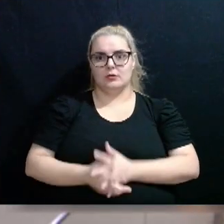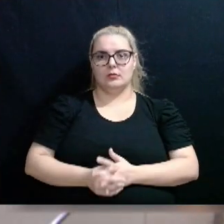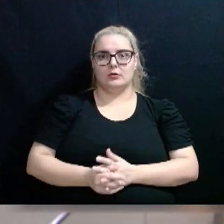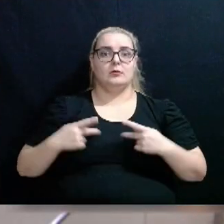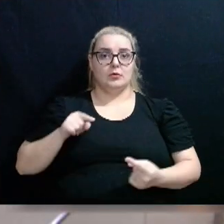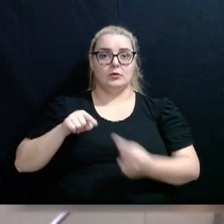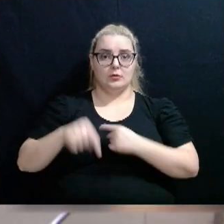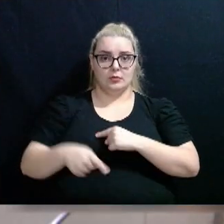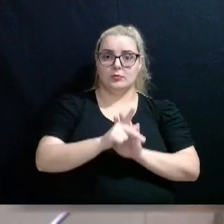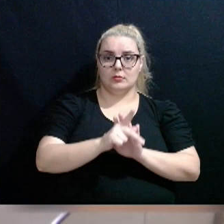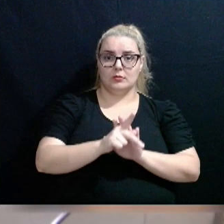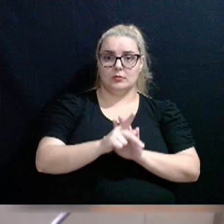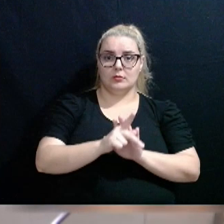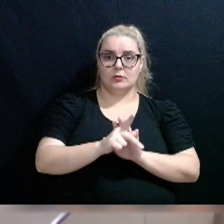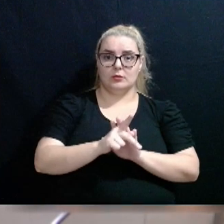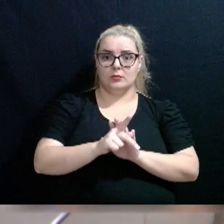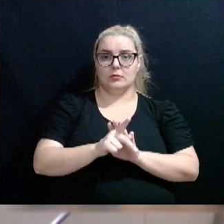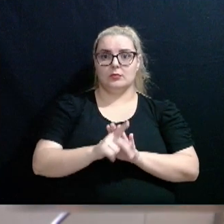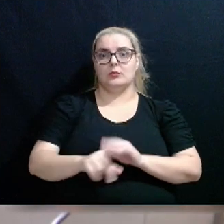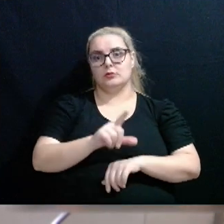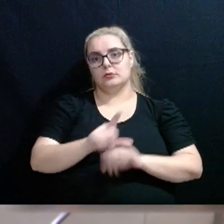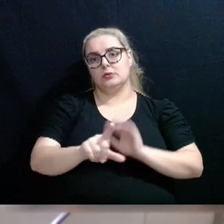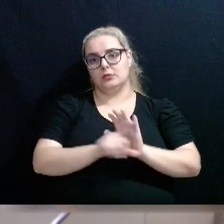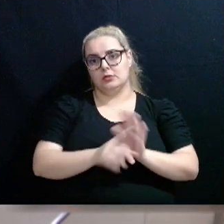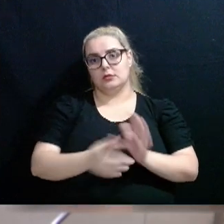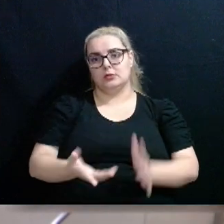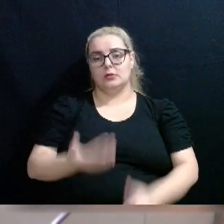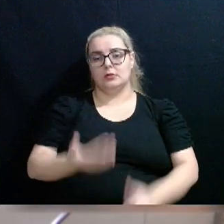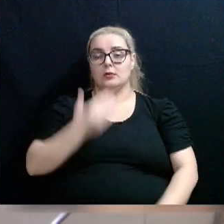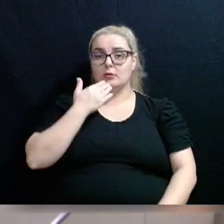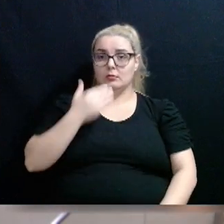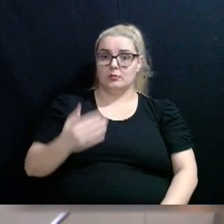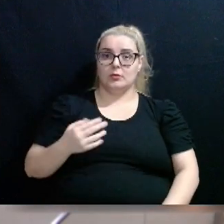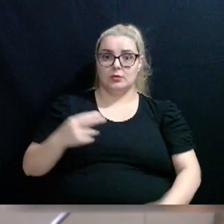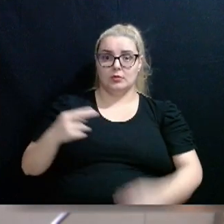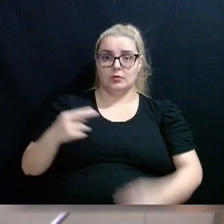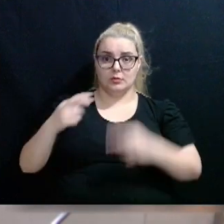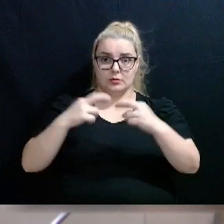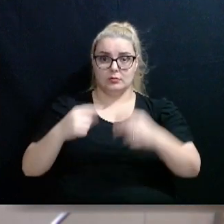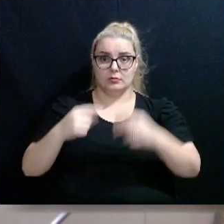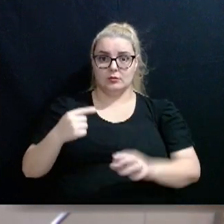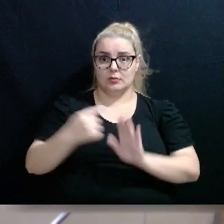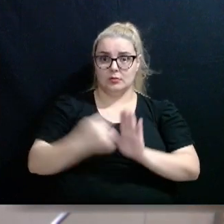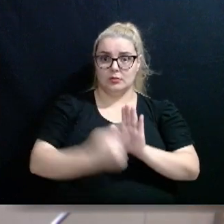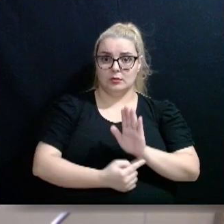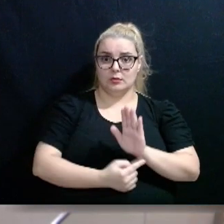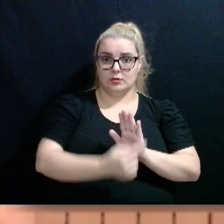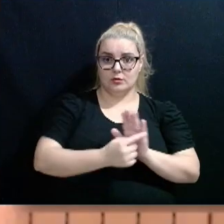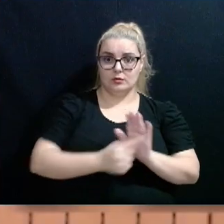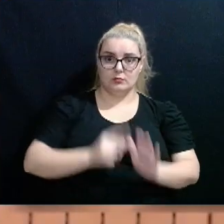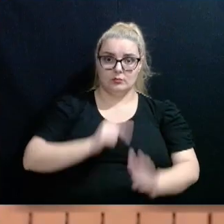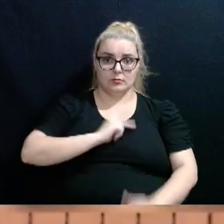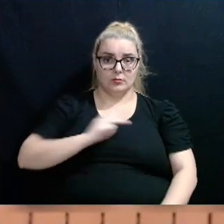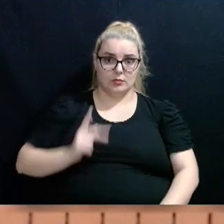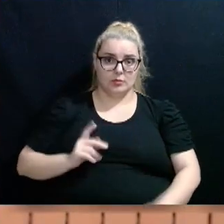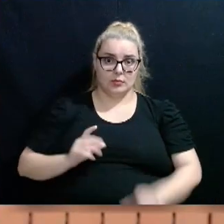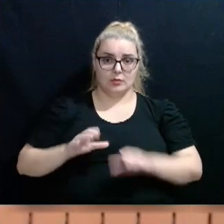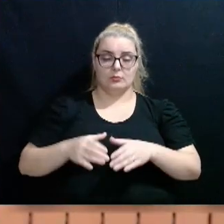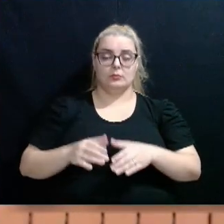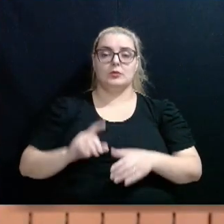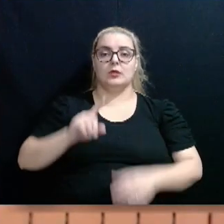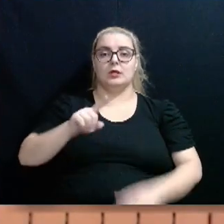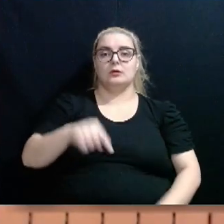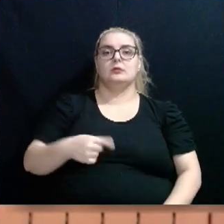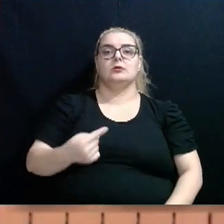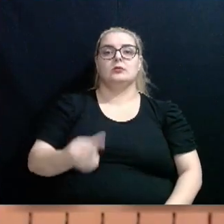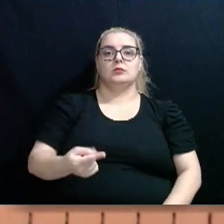pelo presidente da comissão e, na sequência, a proposta foi aprovada por 3-2. Eu vou negar vistas